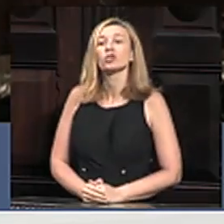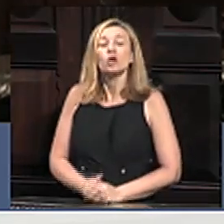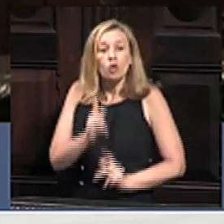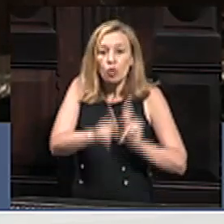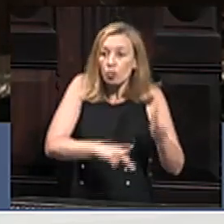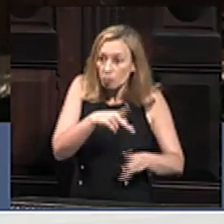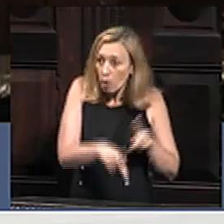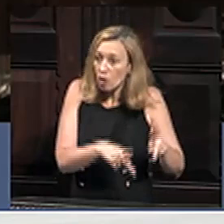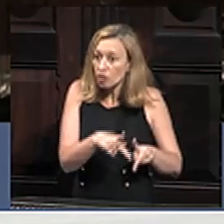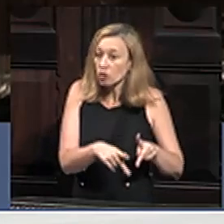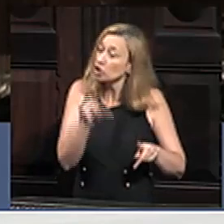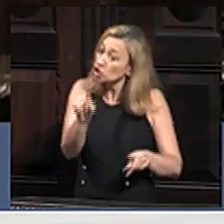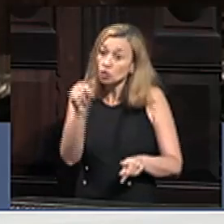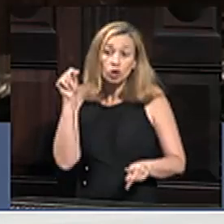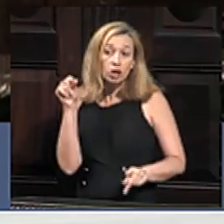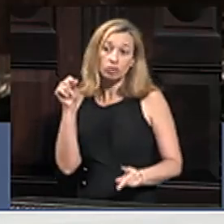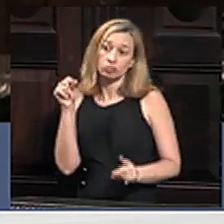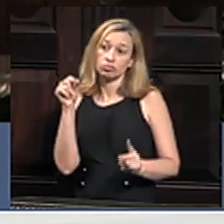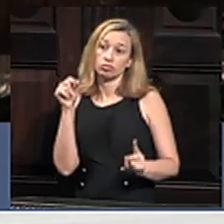povo brasileiro,